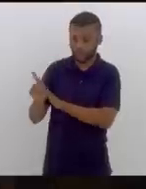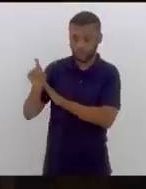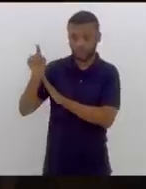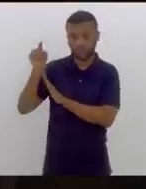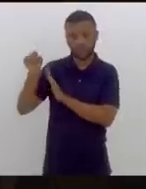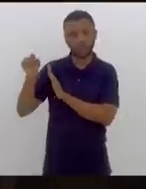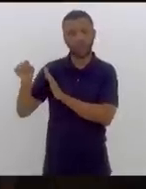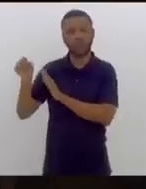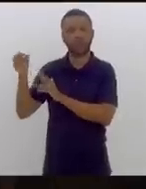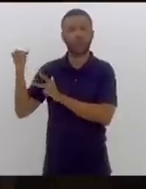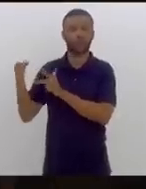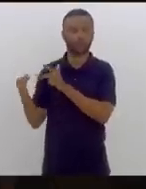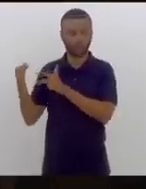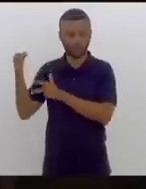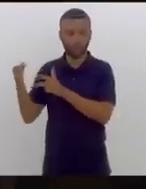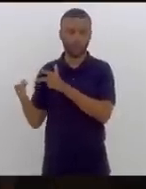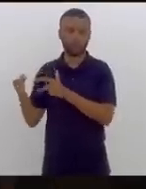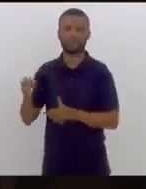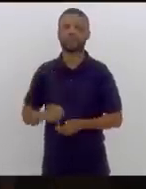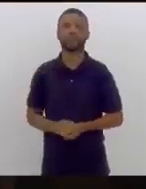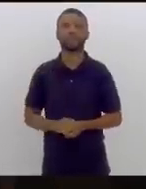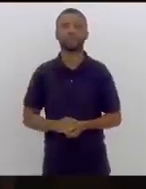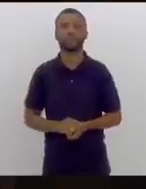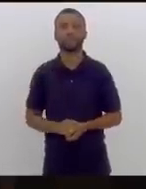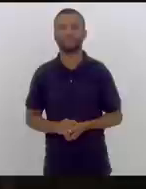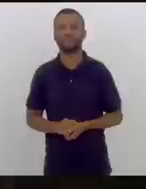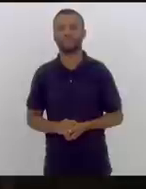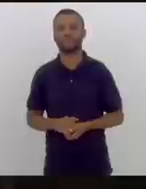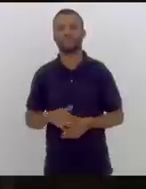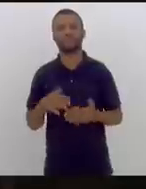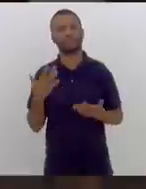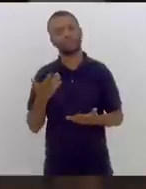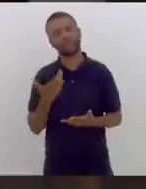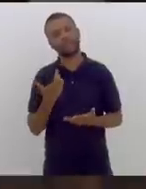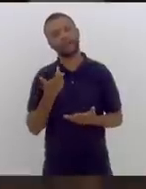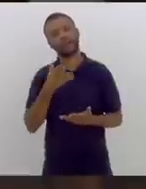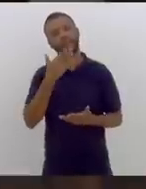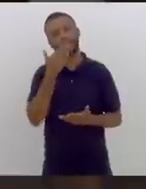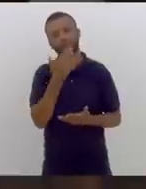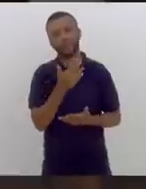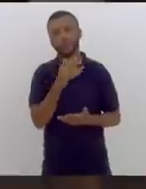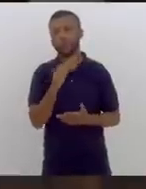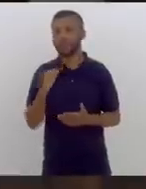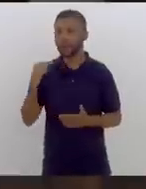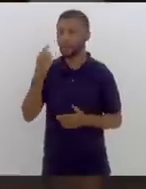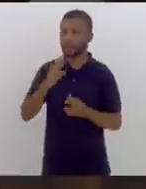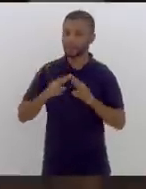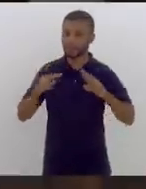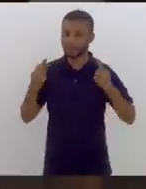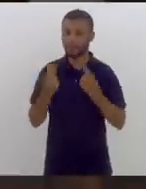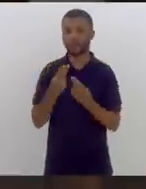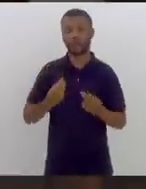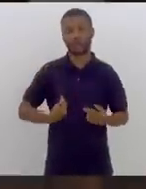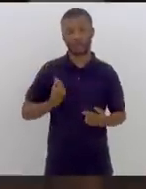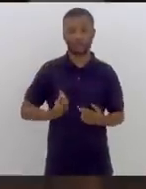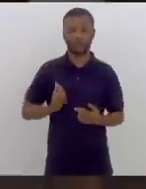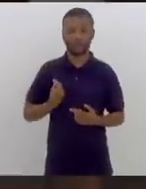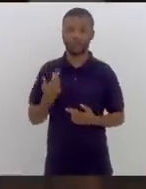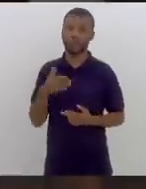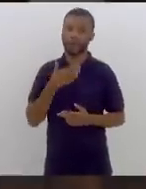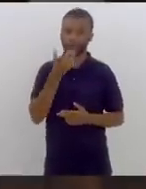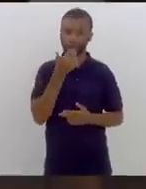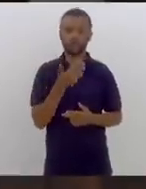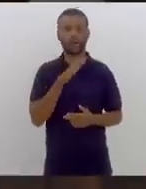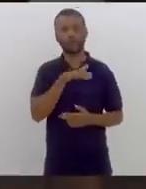judiciário então eu gostaria de pedir o senhor já que o seu corregedor que na próxima audiência estivesse presente já pedindo